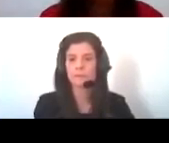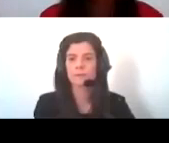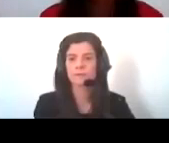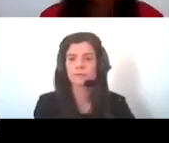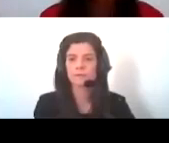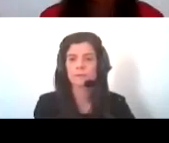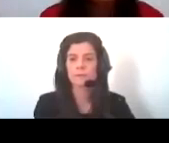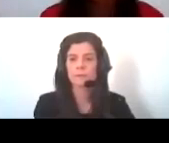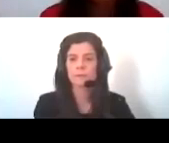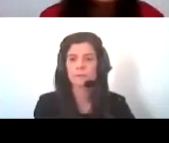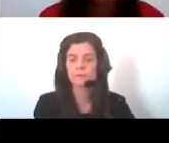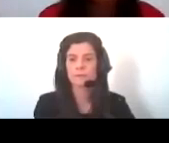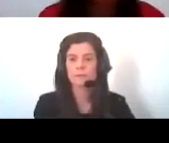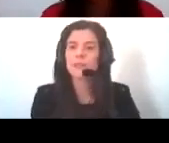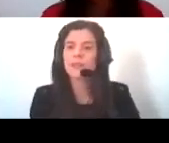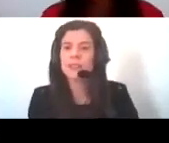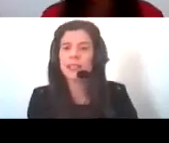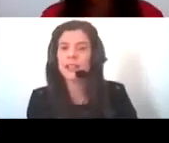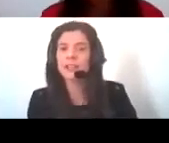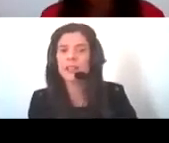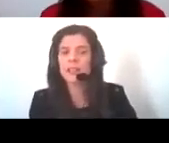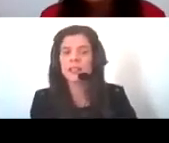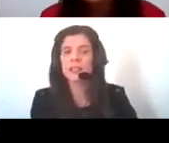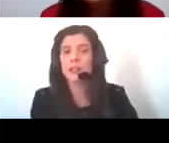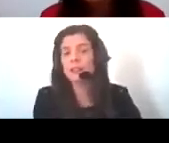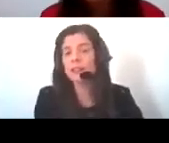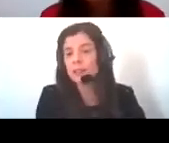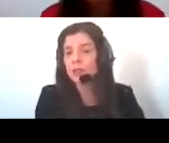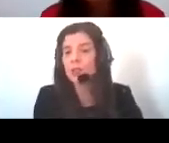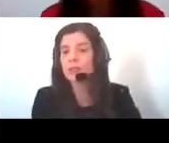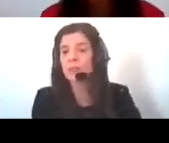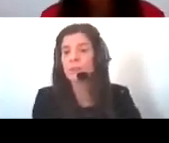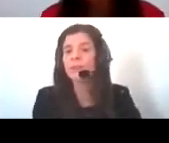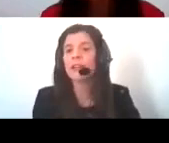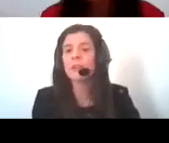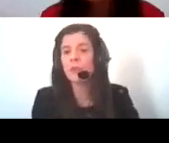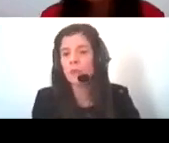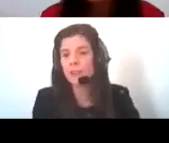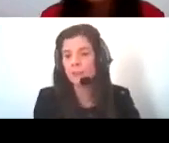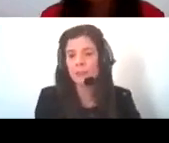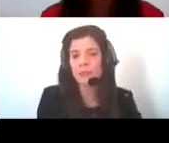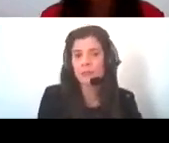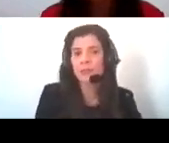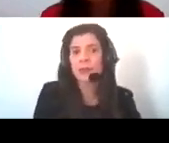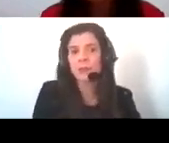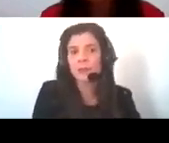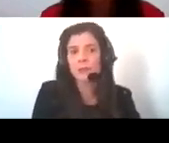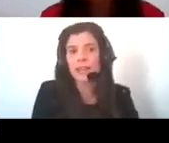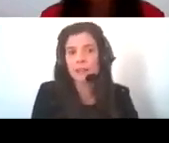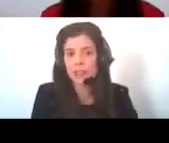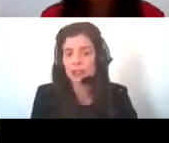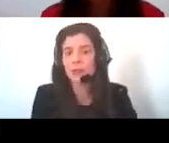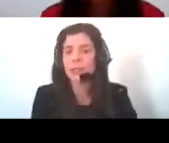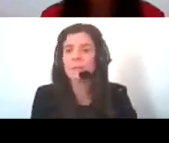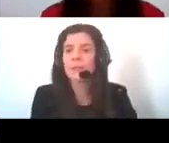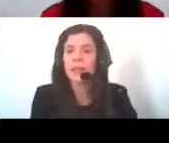servidores que estão na Prefeitura de Bauru. Então, na verdade, a intenção nossa em falar um pouco mais aprofundado